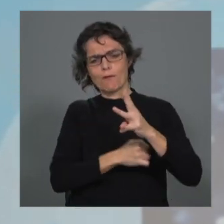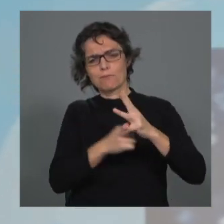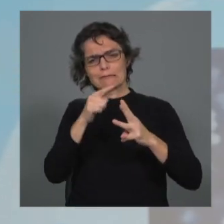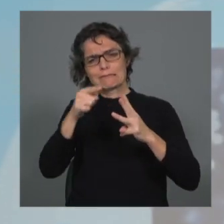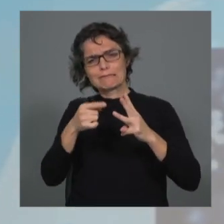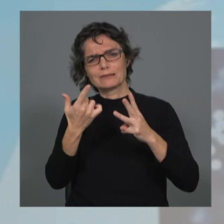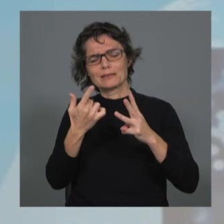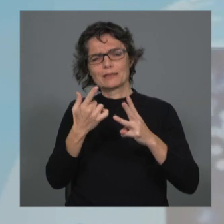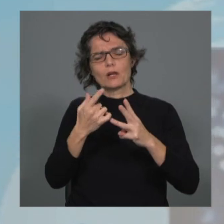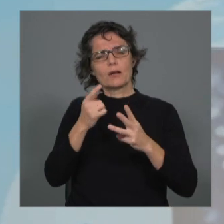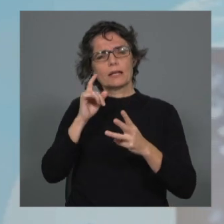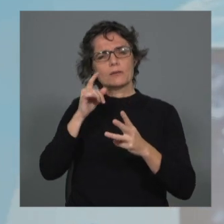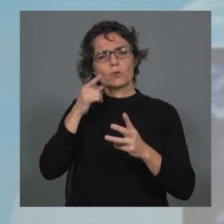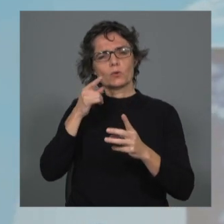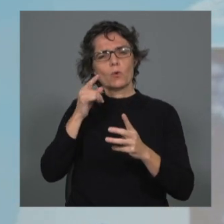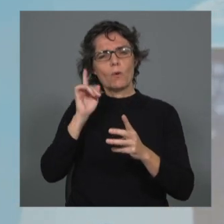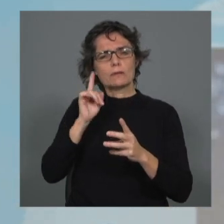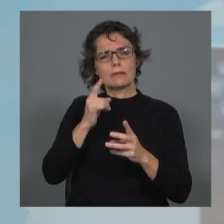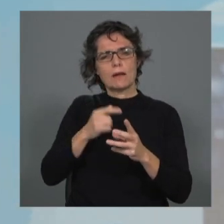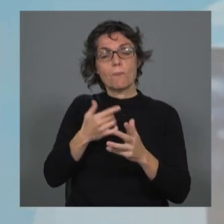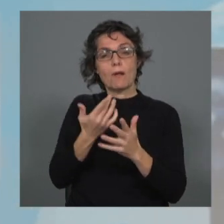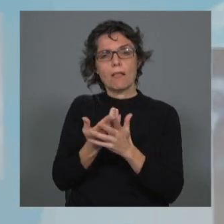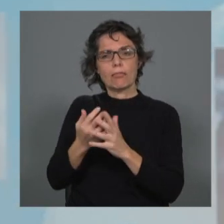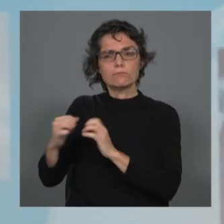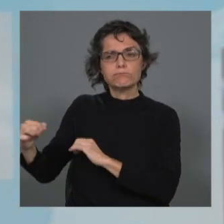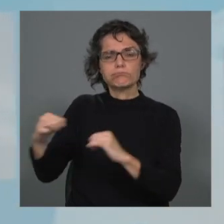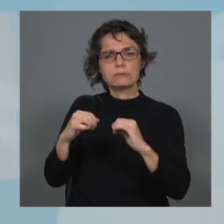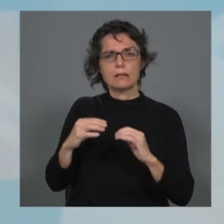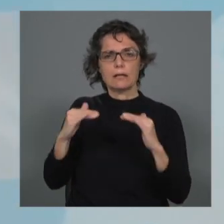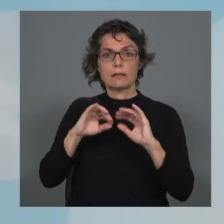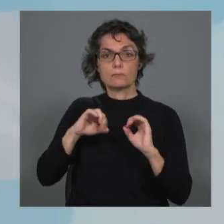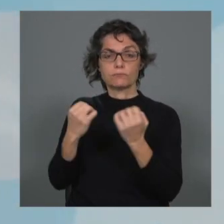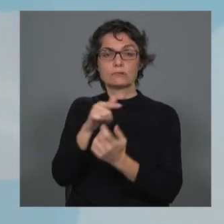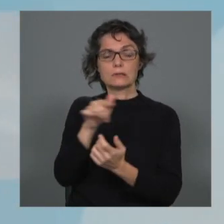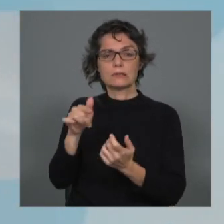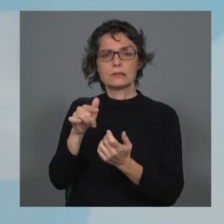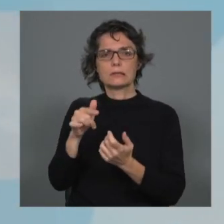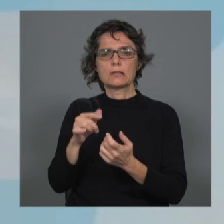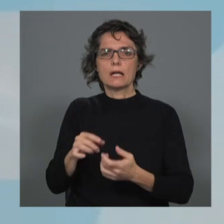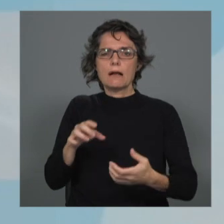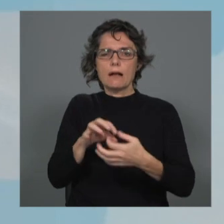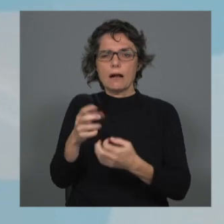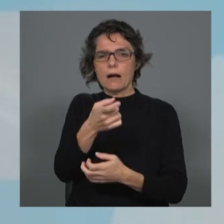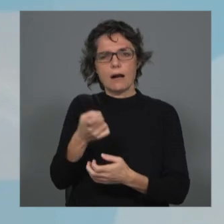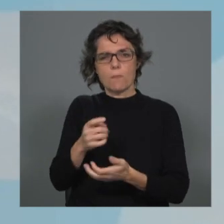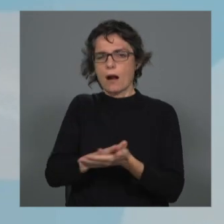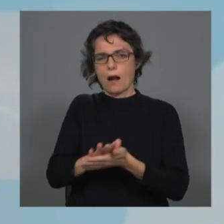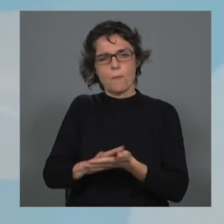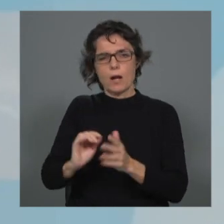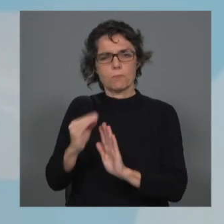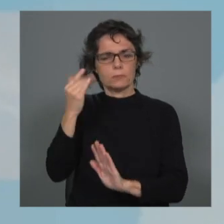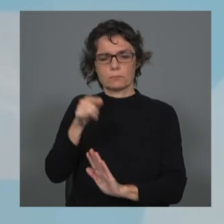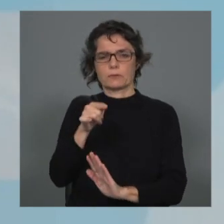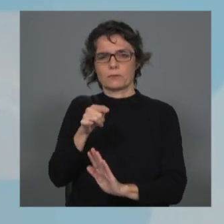de um pacto social sem o qual se revela inconsistente todo o projeto de paz. A afirmação é do Papa que está na mensagem. E, de facto,